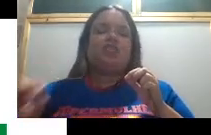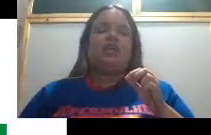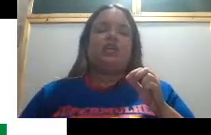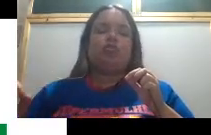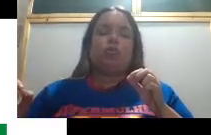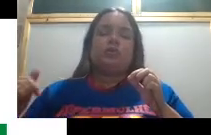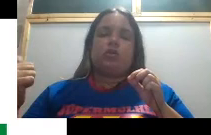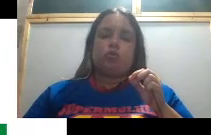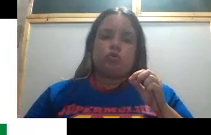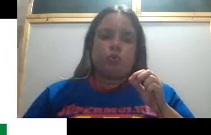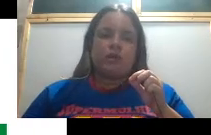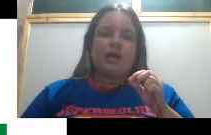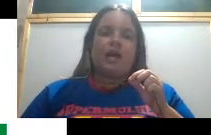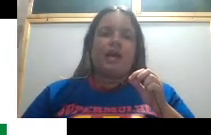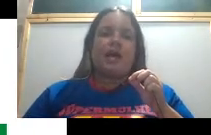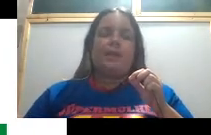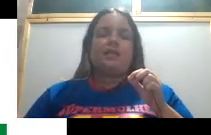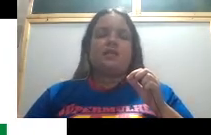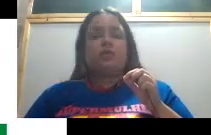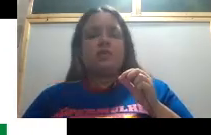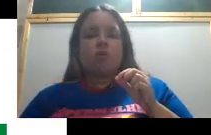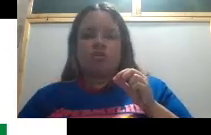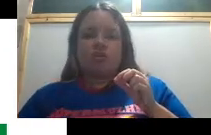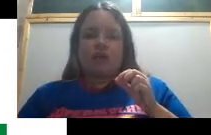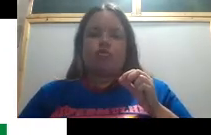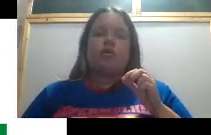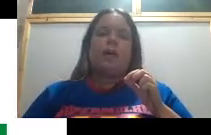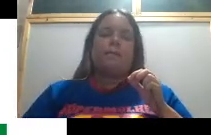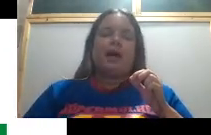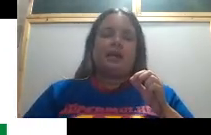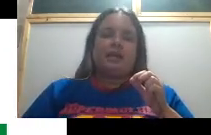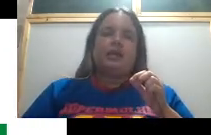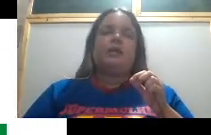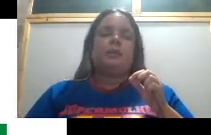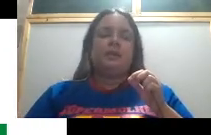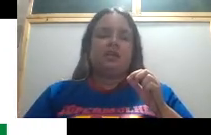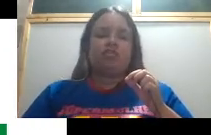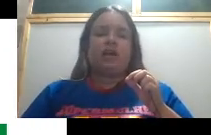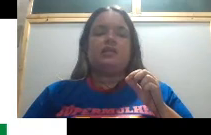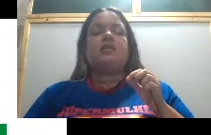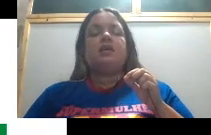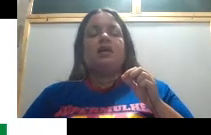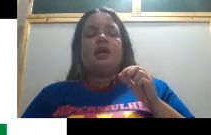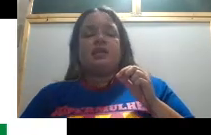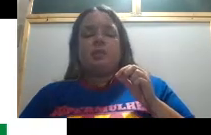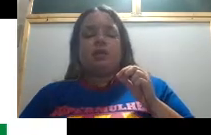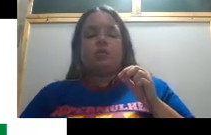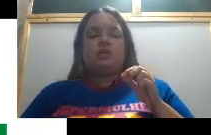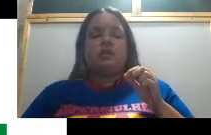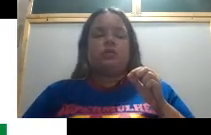a água estrelas do Cruzeiro do Sul representam cinco estados da Bahia Minas Gerais